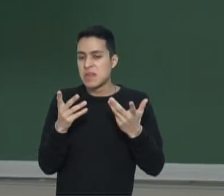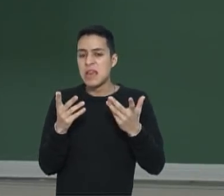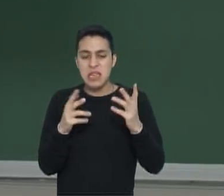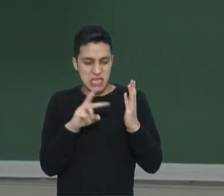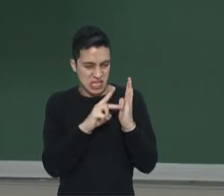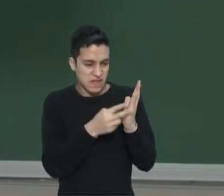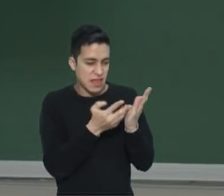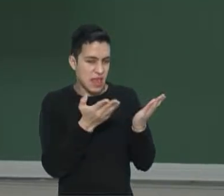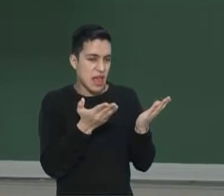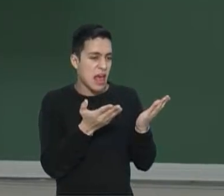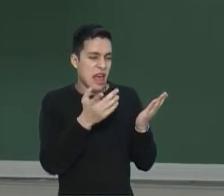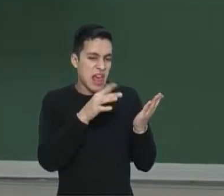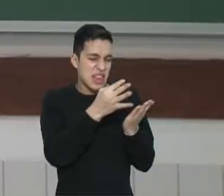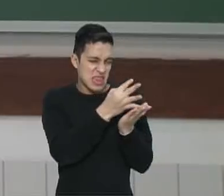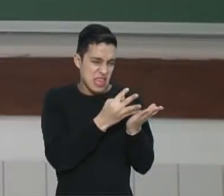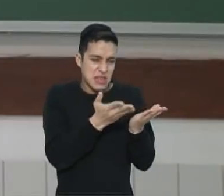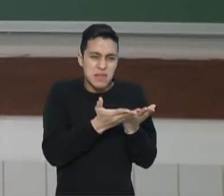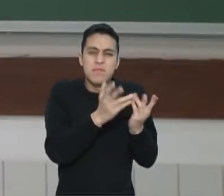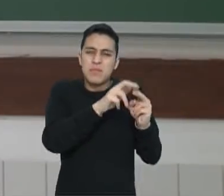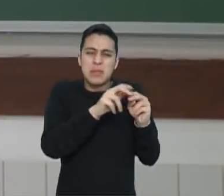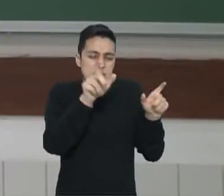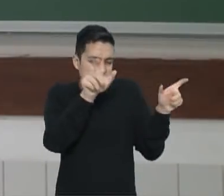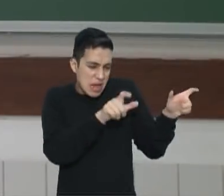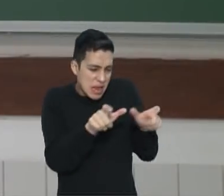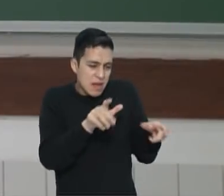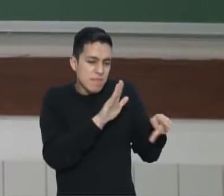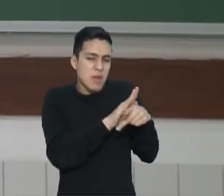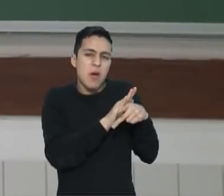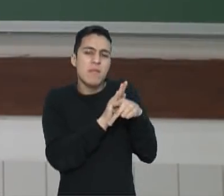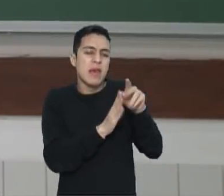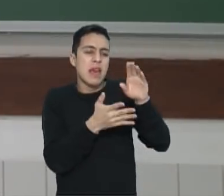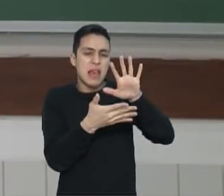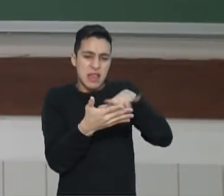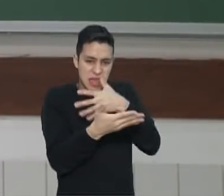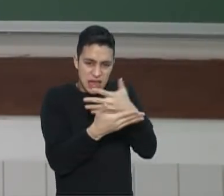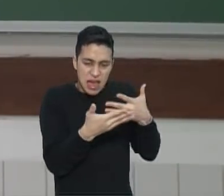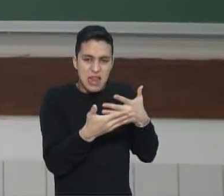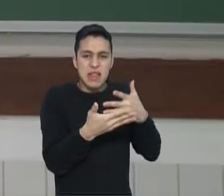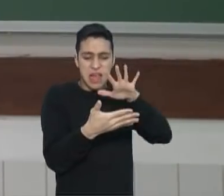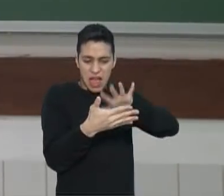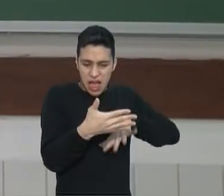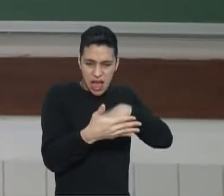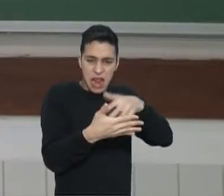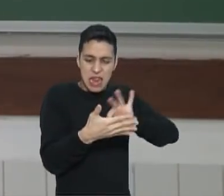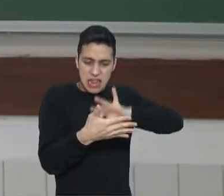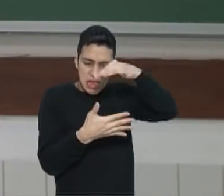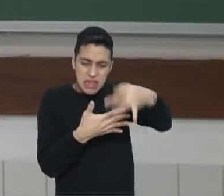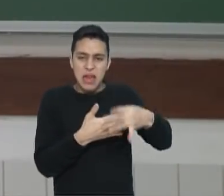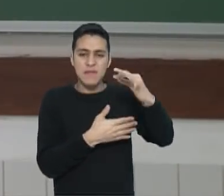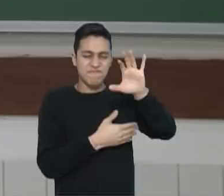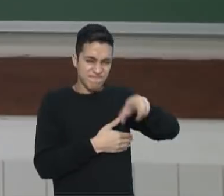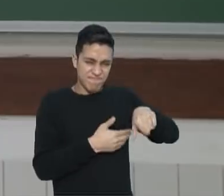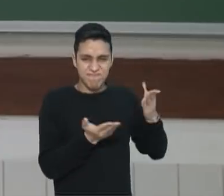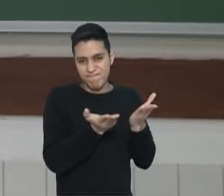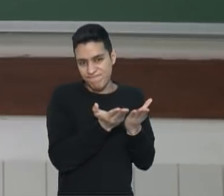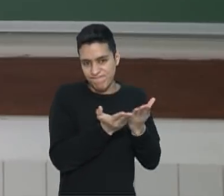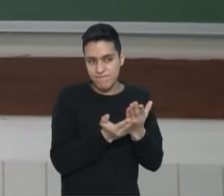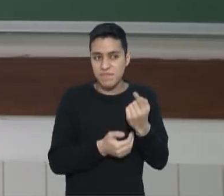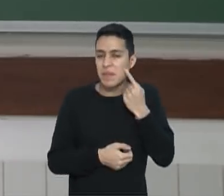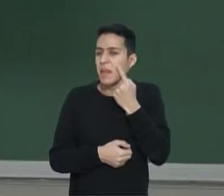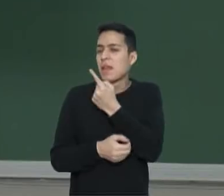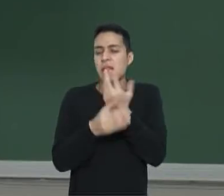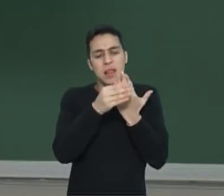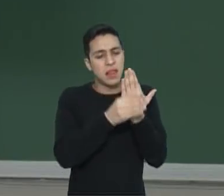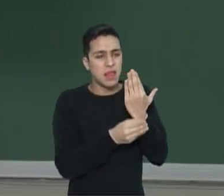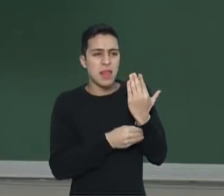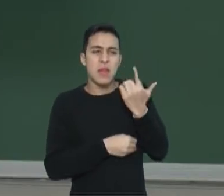fonte cristã, por isso que ela usa tantas terminações do calendário cristão, tá? E a gente vai encontrar essa fonte aqui na